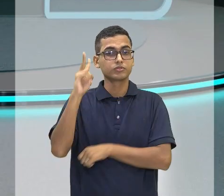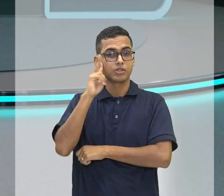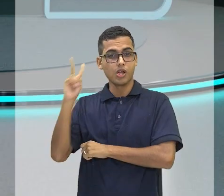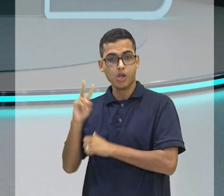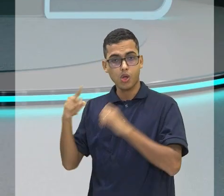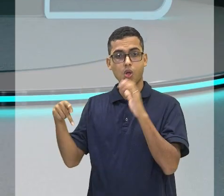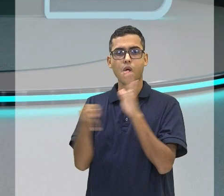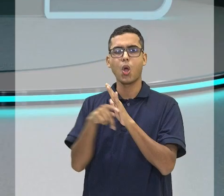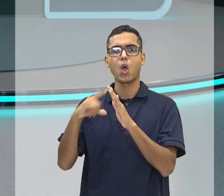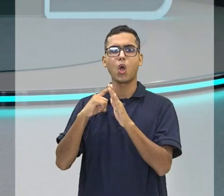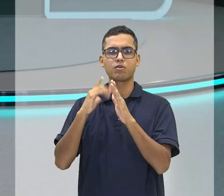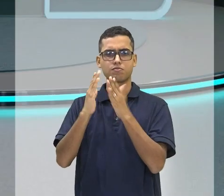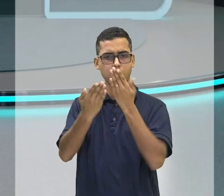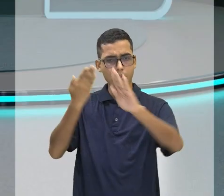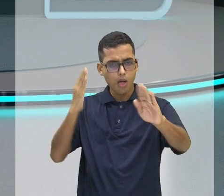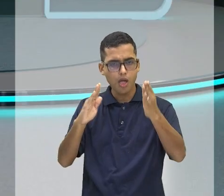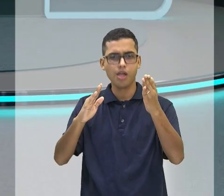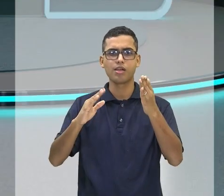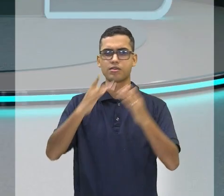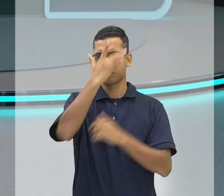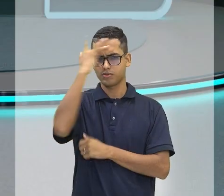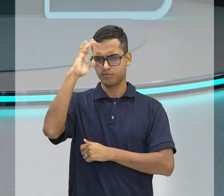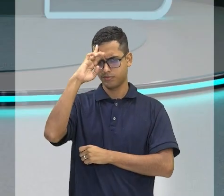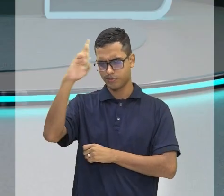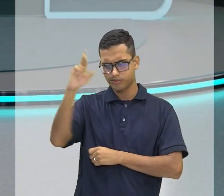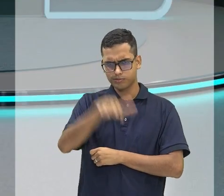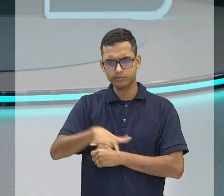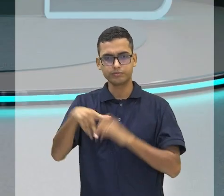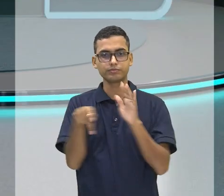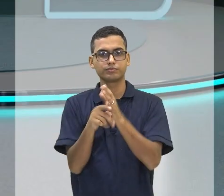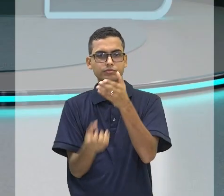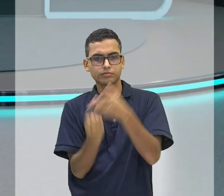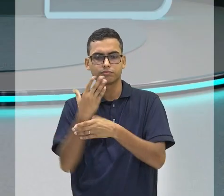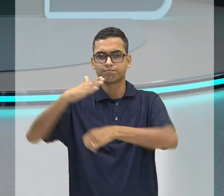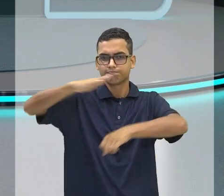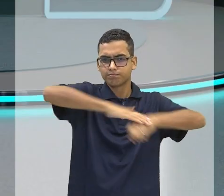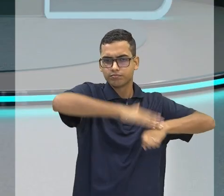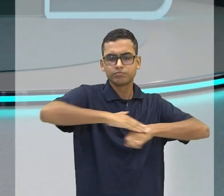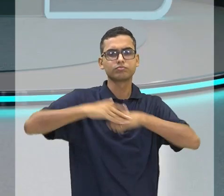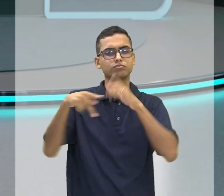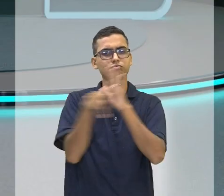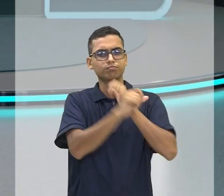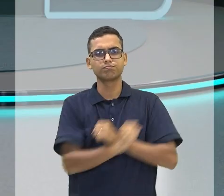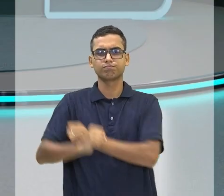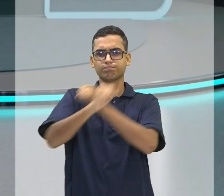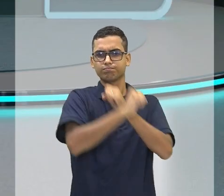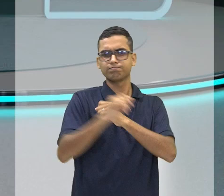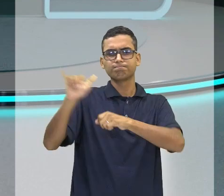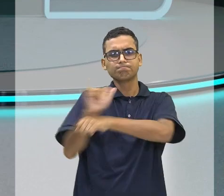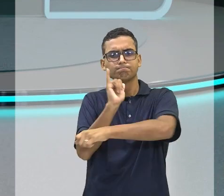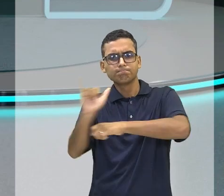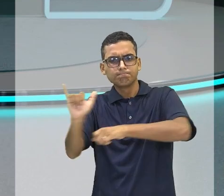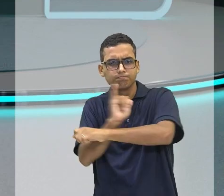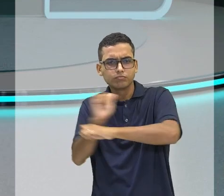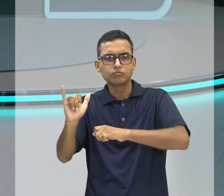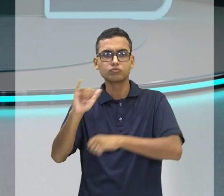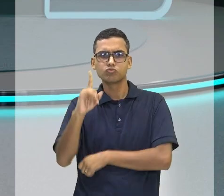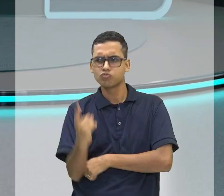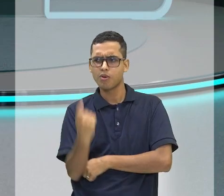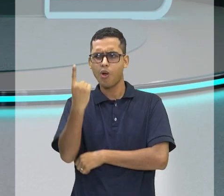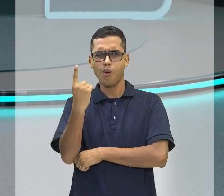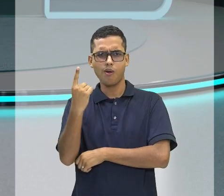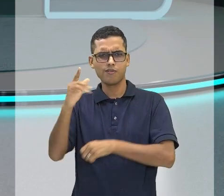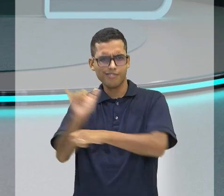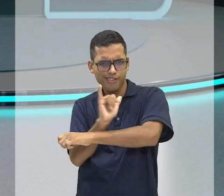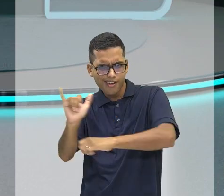karatê, diferentes mestres desenvolveram suas próprias técnicas de autodefesa, ou seja, não existe só uma